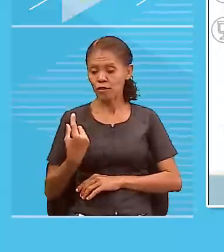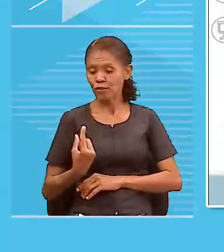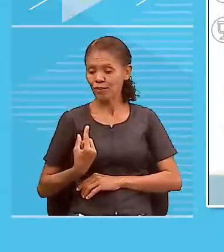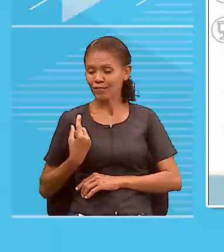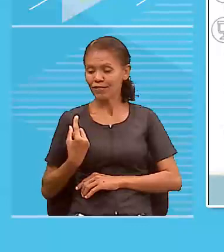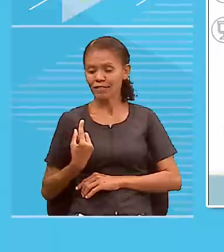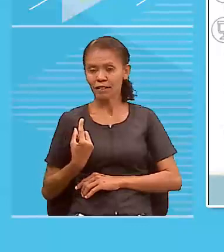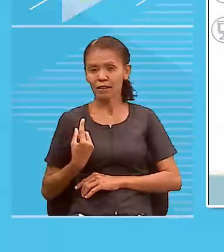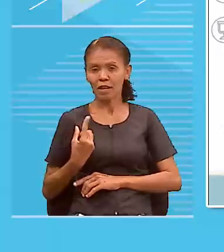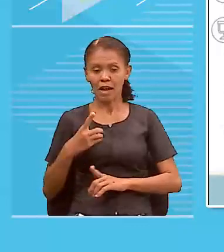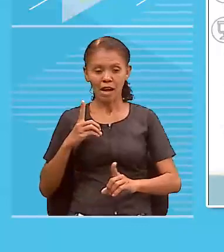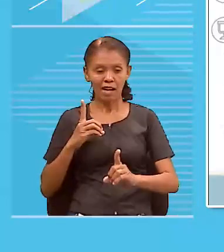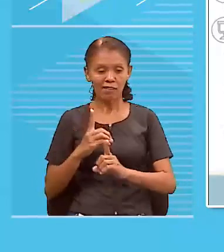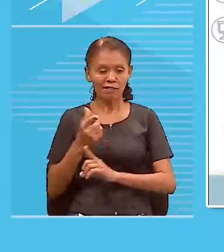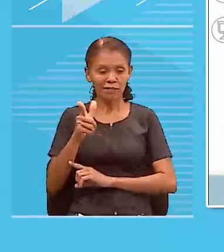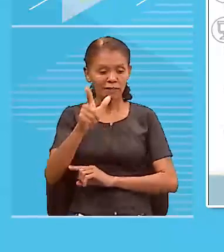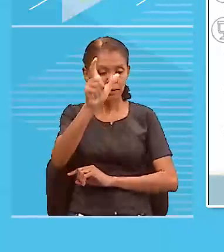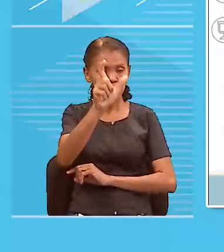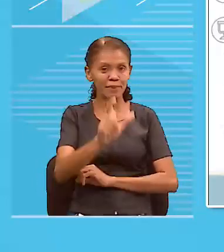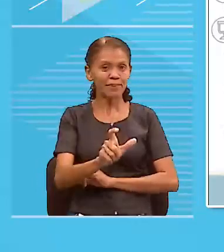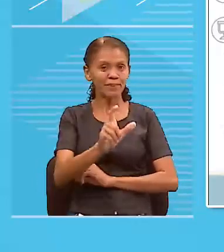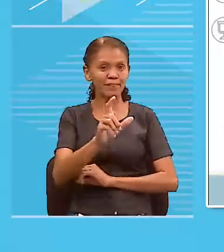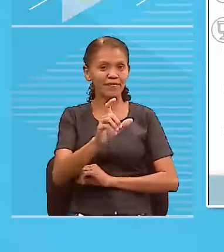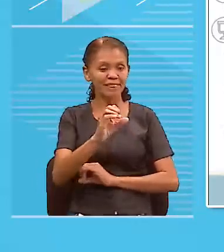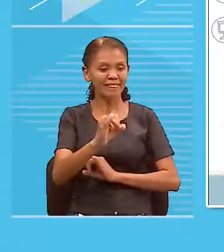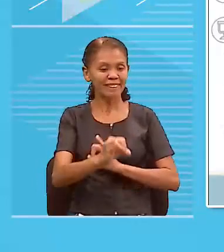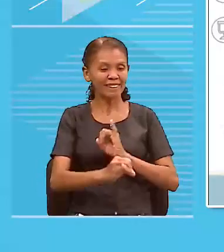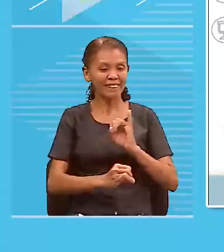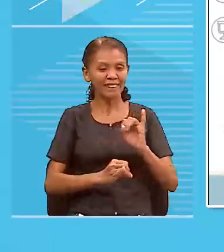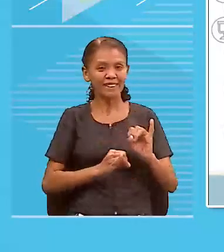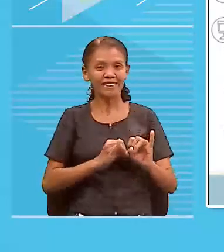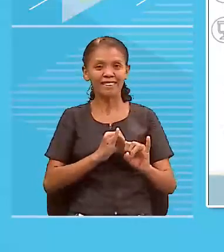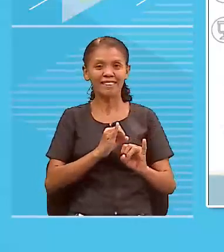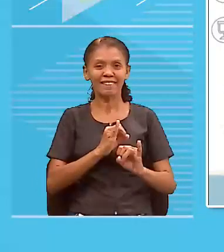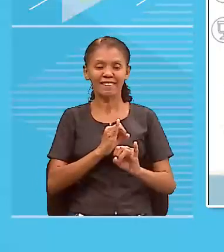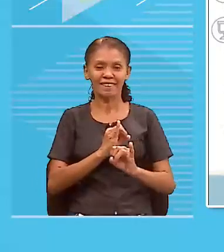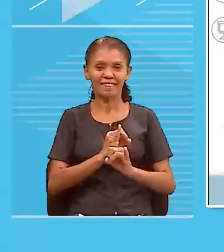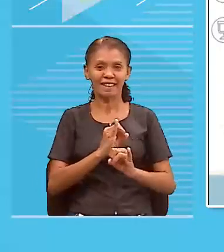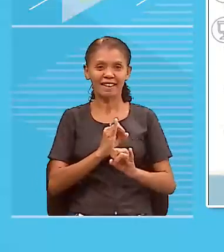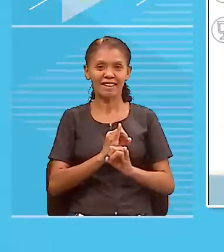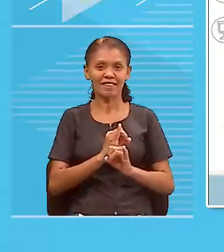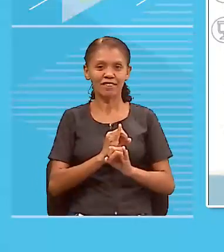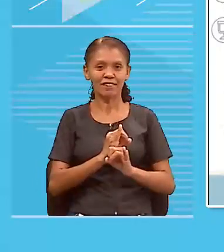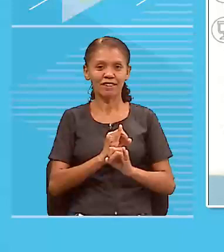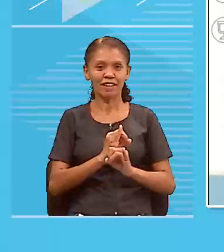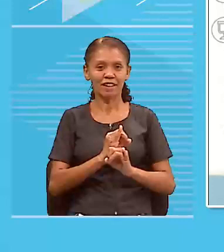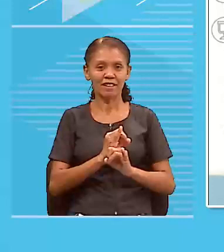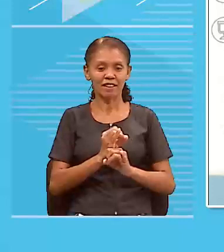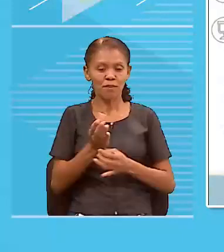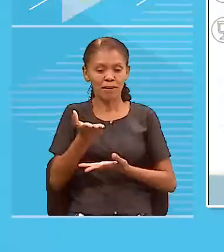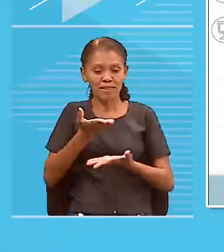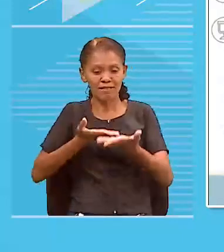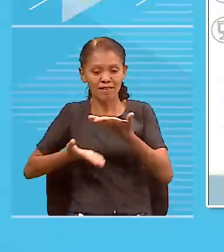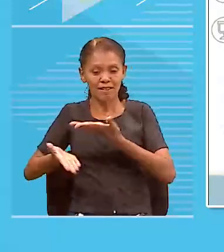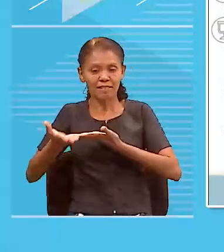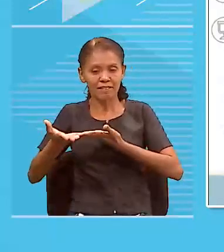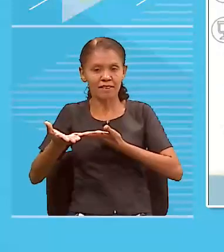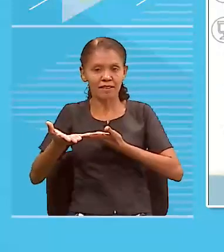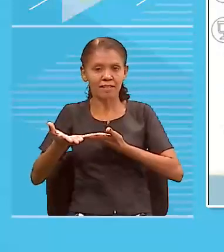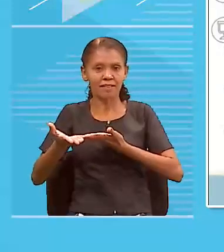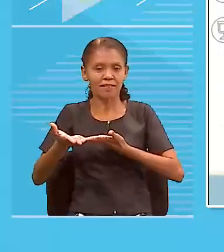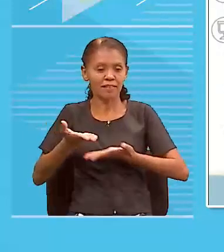acompanhada e útil porque ela vai estar ensinando o idioma dela e aprendendo o seu também por tabela